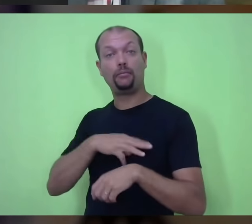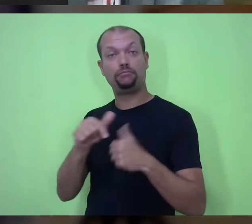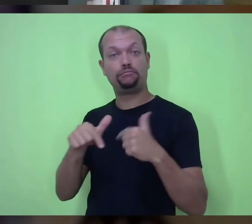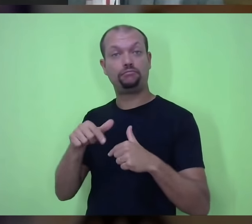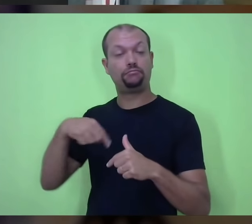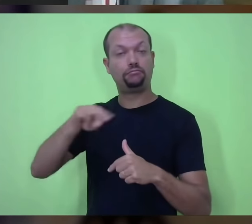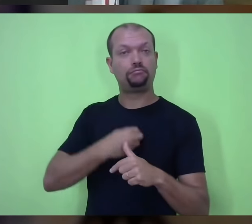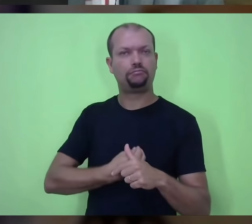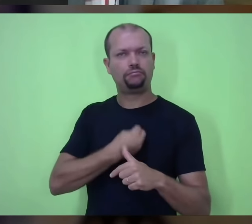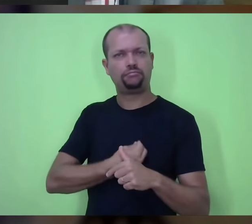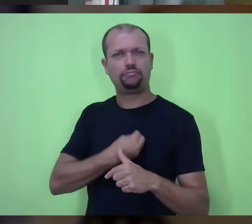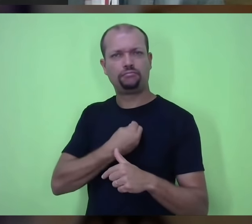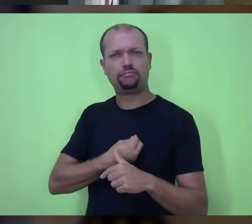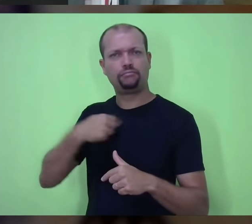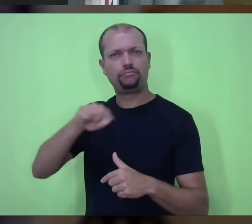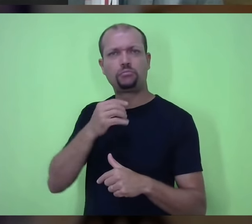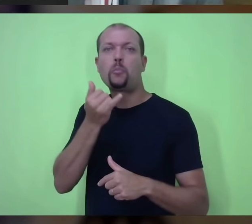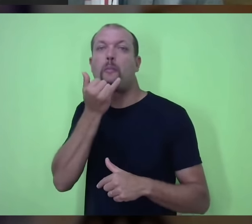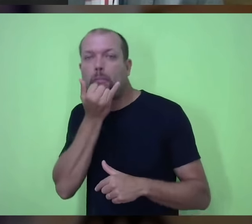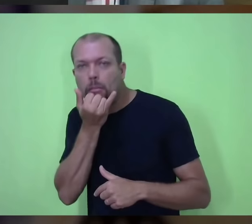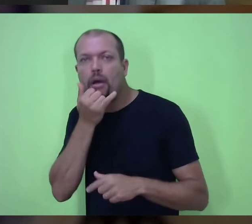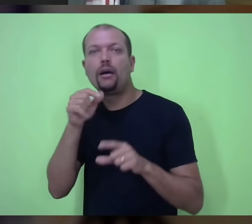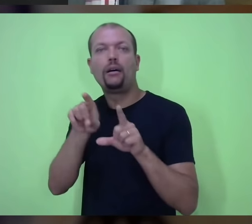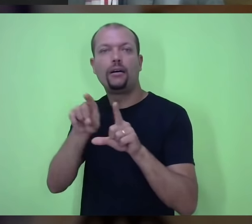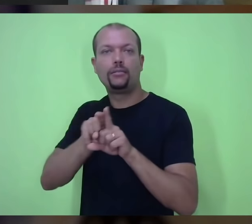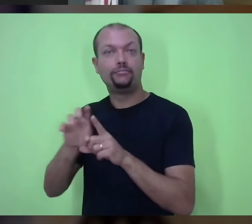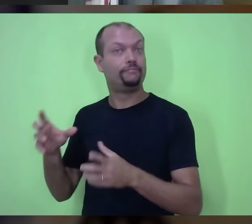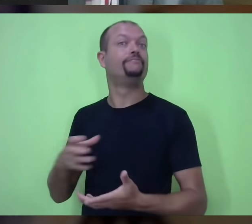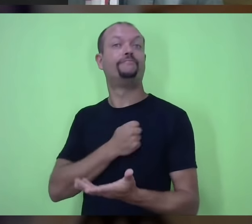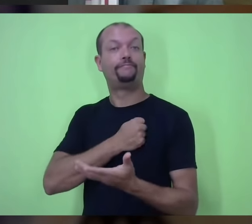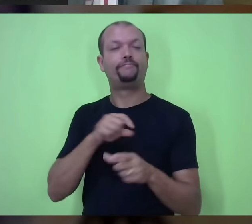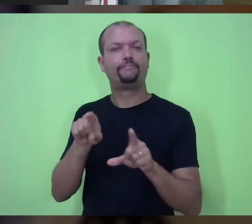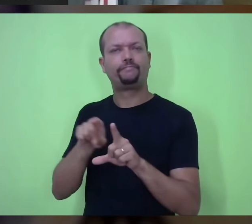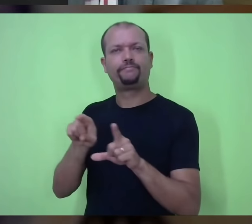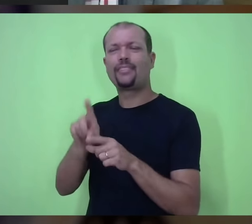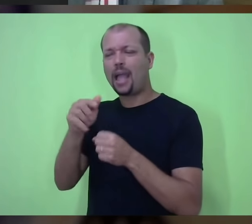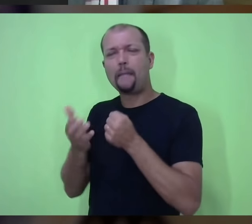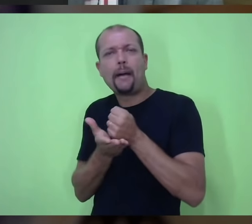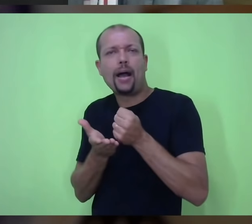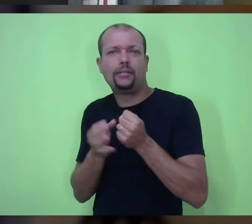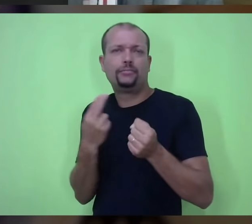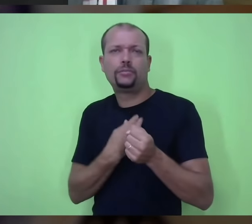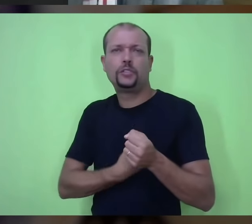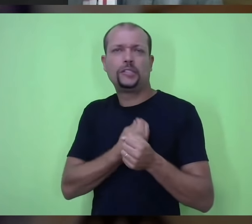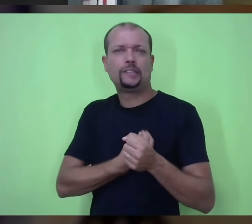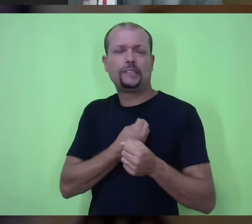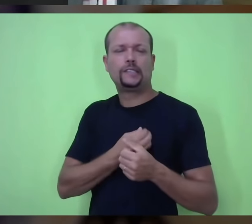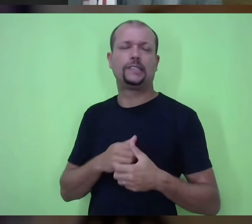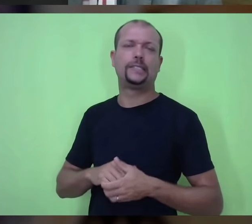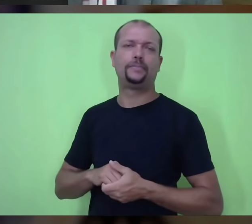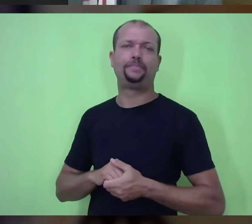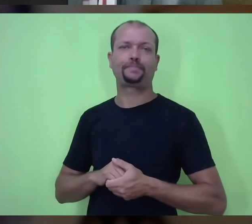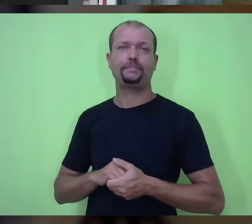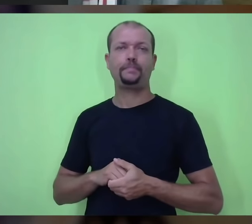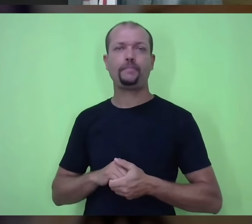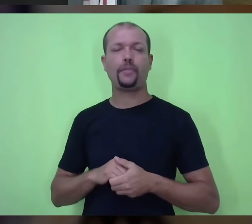nos traga o quê? Tanto o perdão quanto em seguida a salvação. Então isso é fundamental, porque